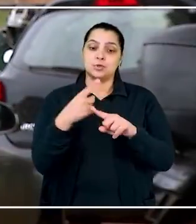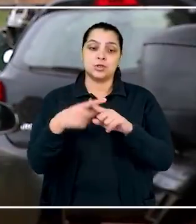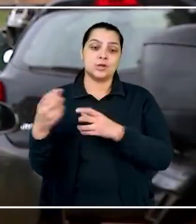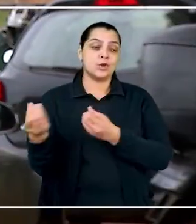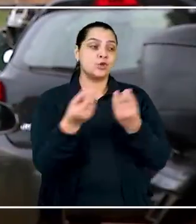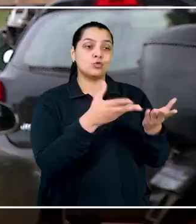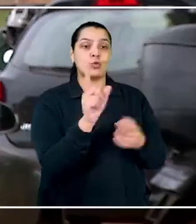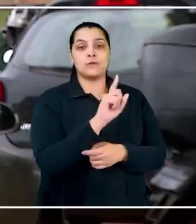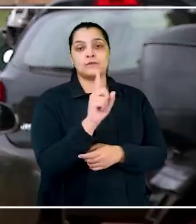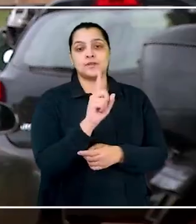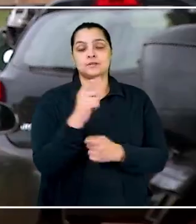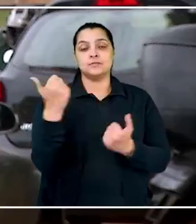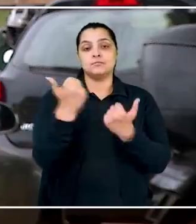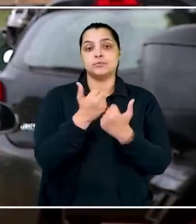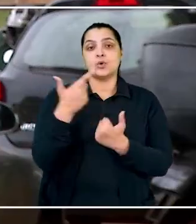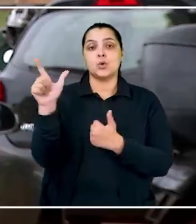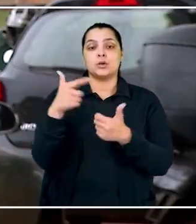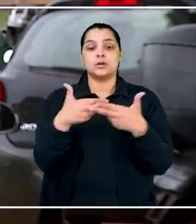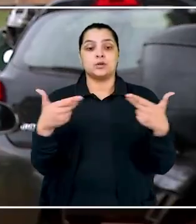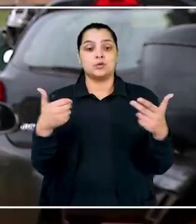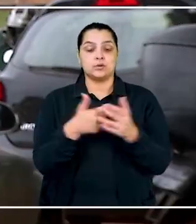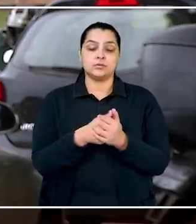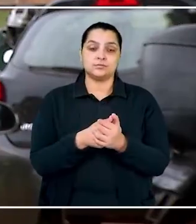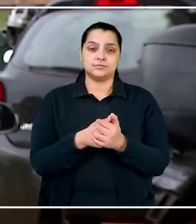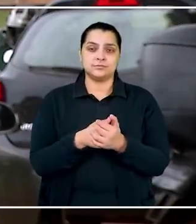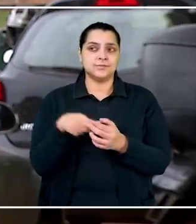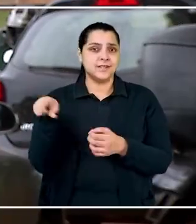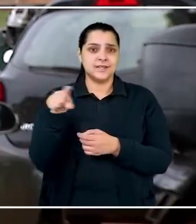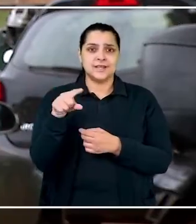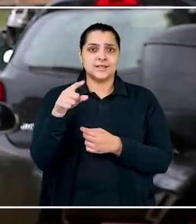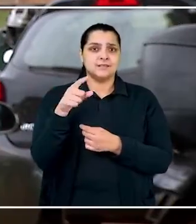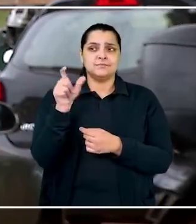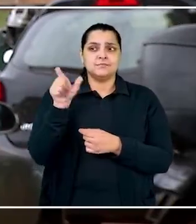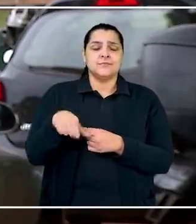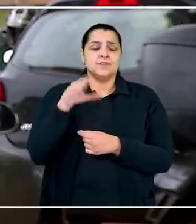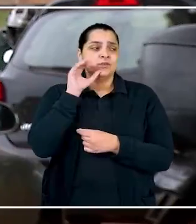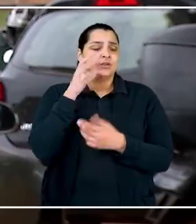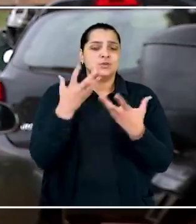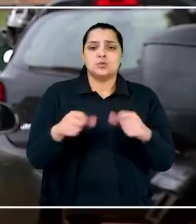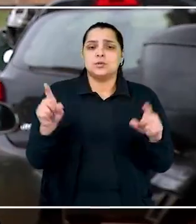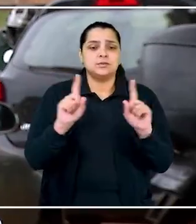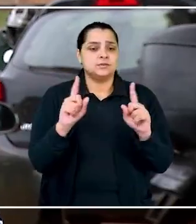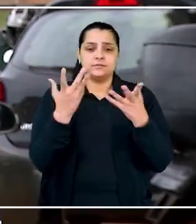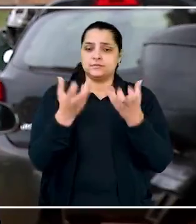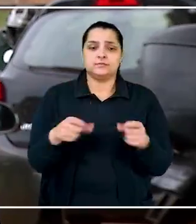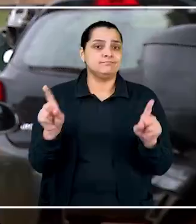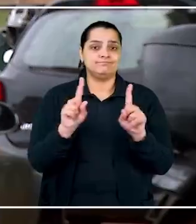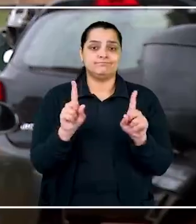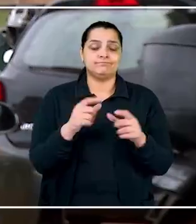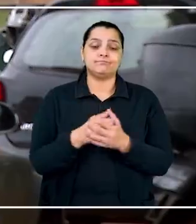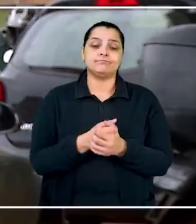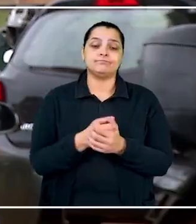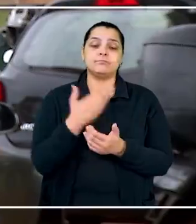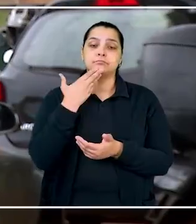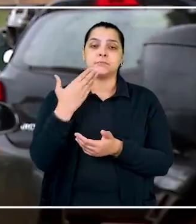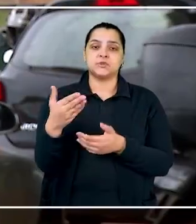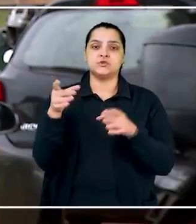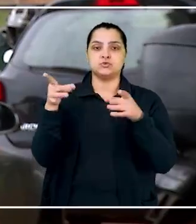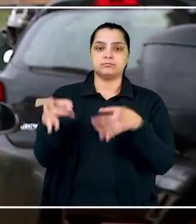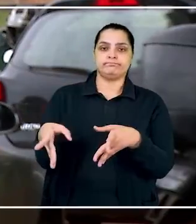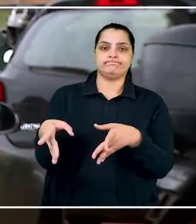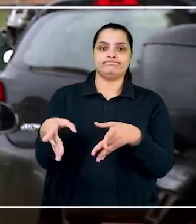não era oferecida outra coisa para comer. Por não tolerar as práticas abusivas da empresa, o trabalhador resolveu